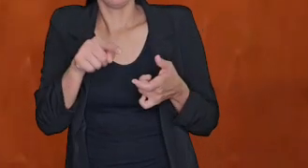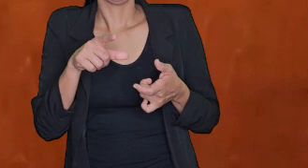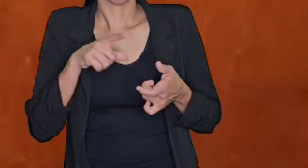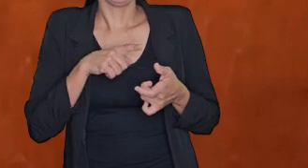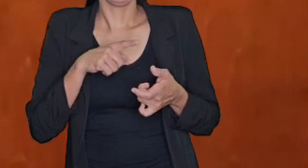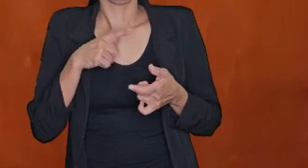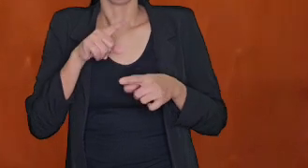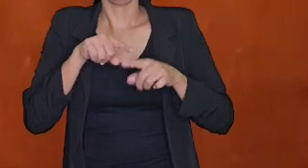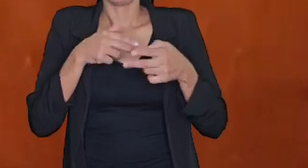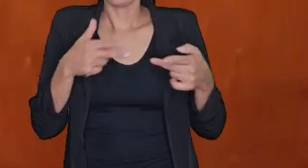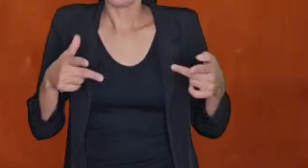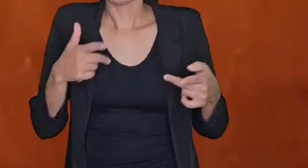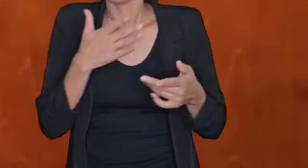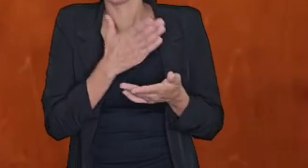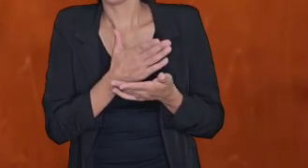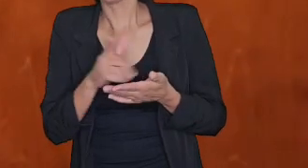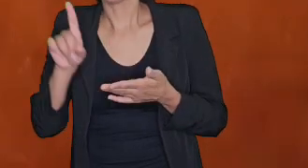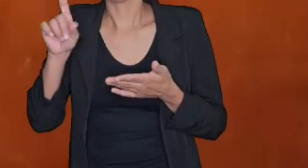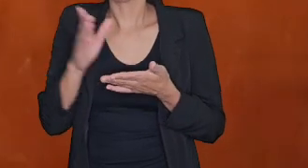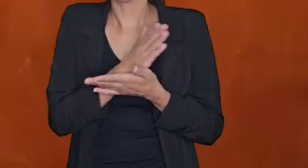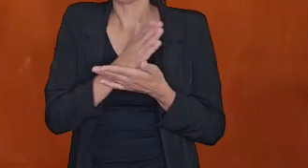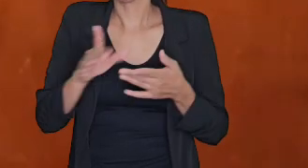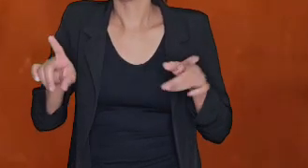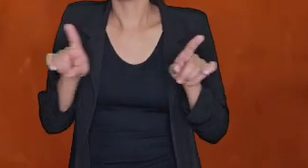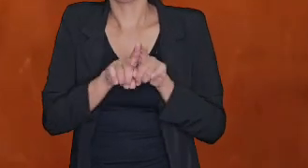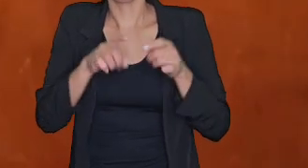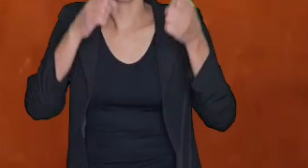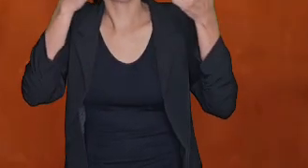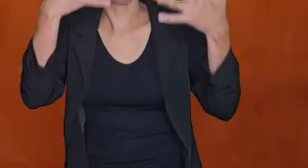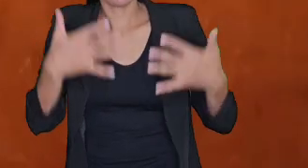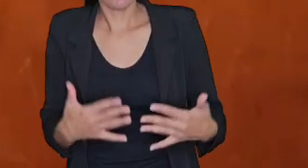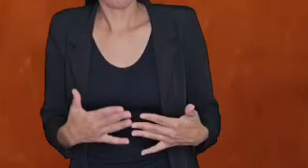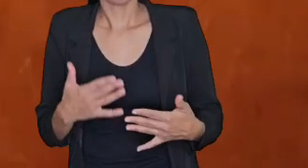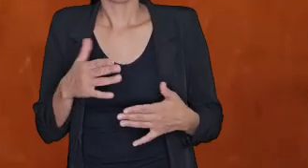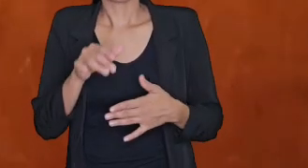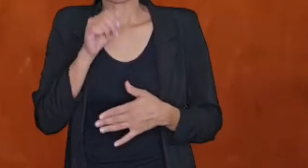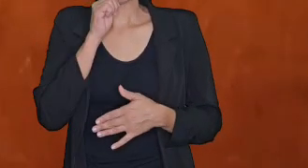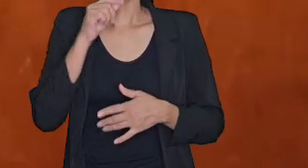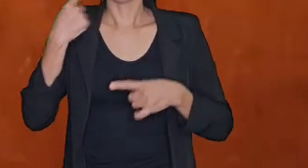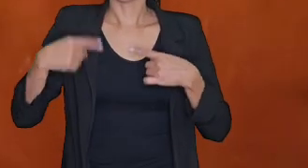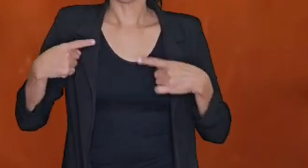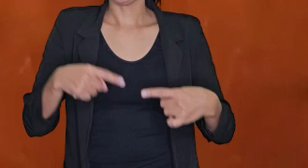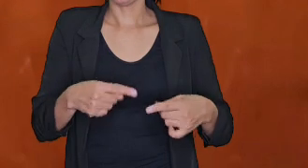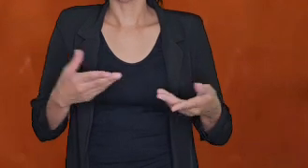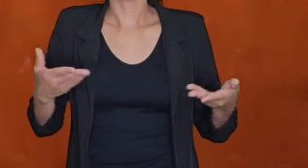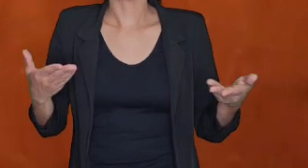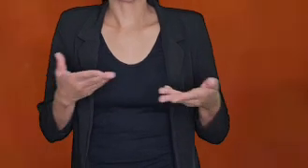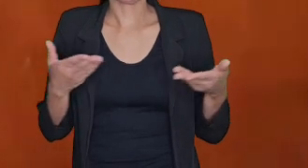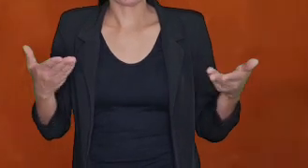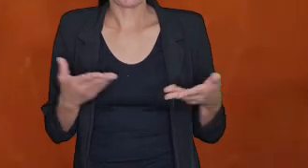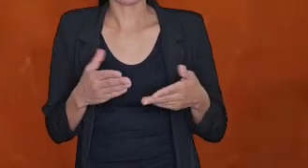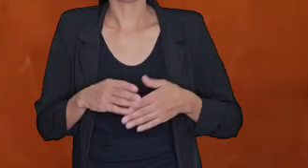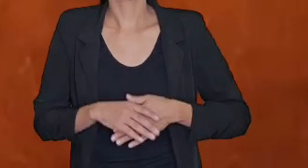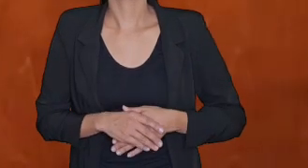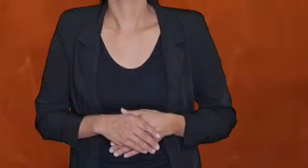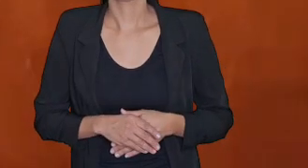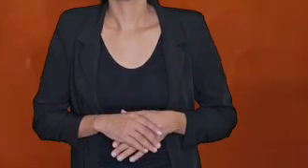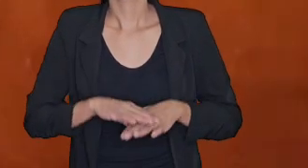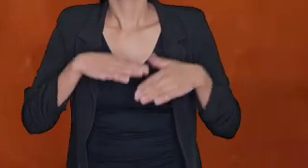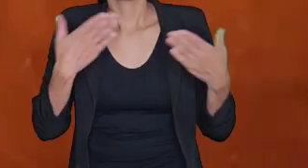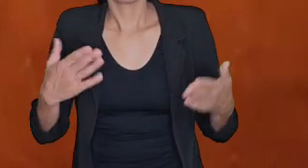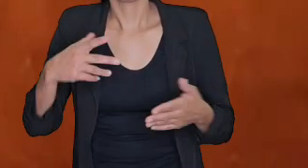são grandes na questão da desjudicialização. Eu vou citar alguns outros casos assim que está sendo